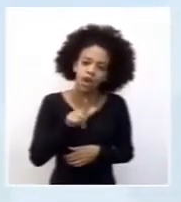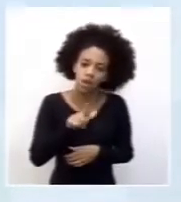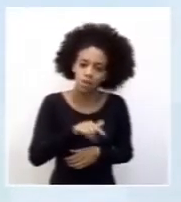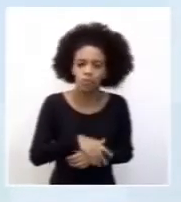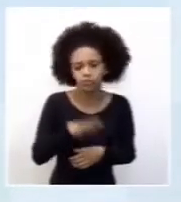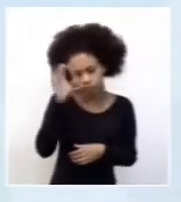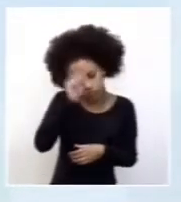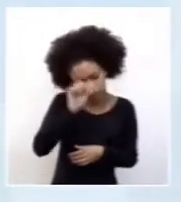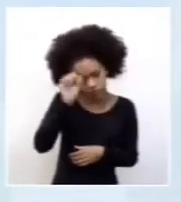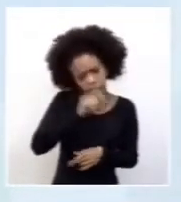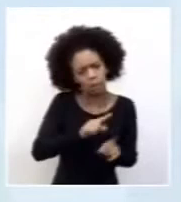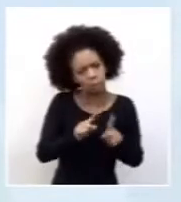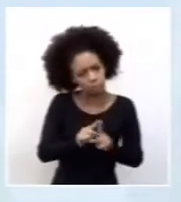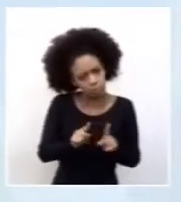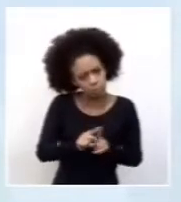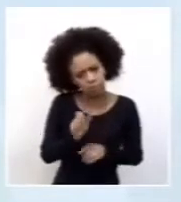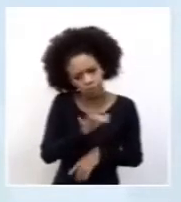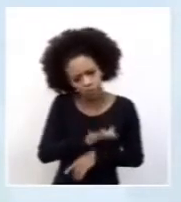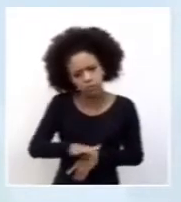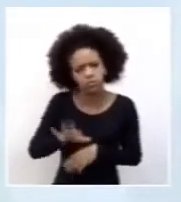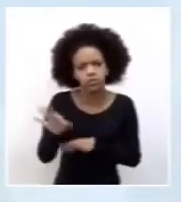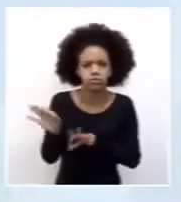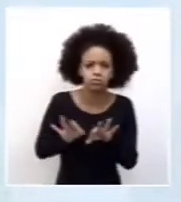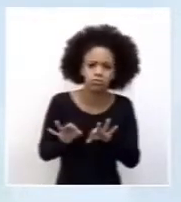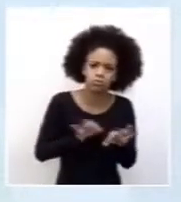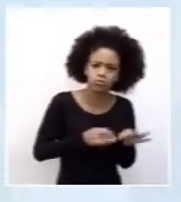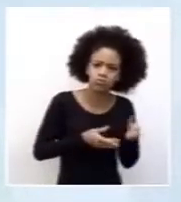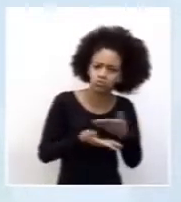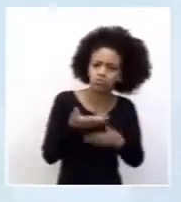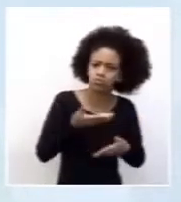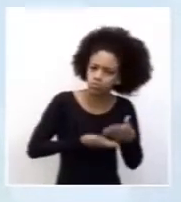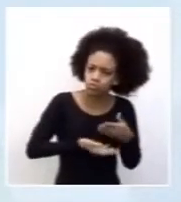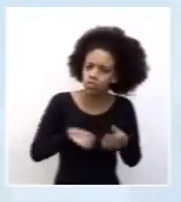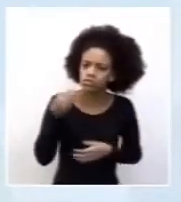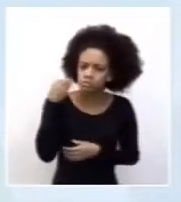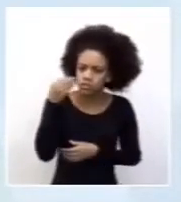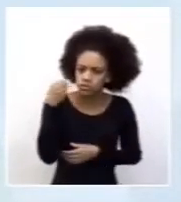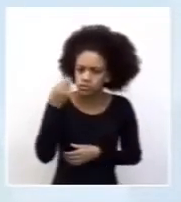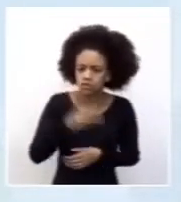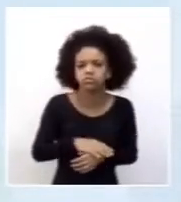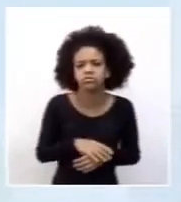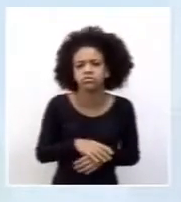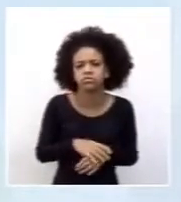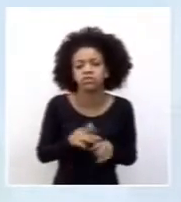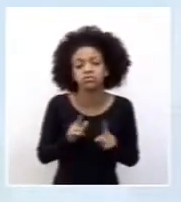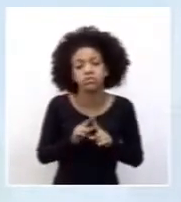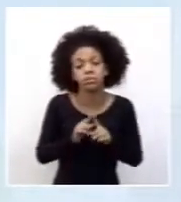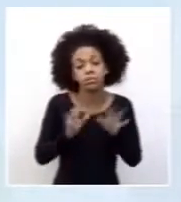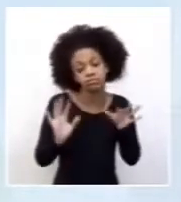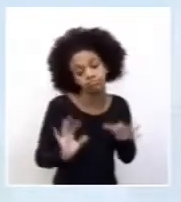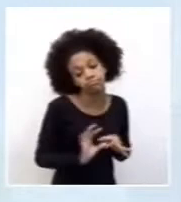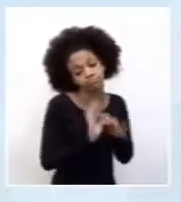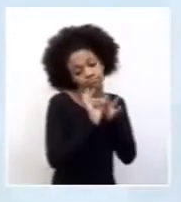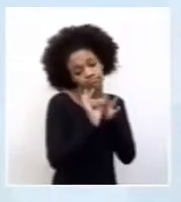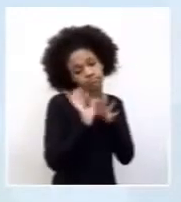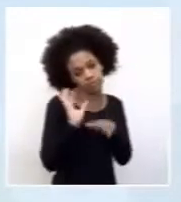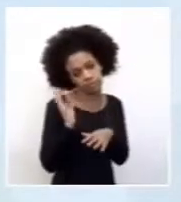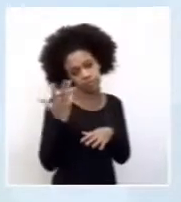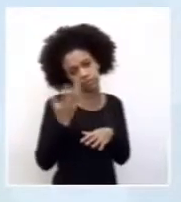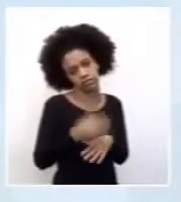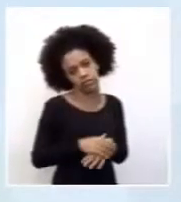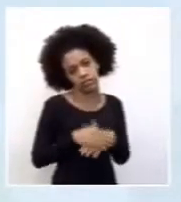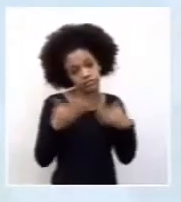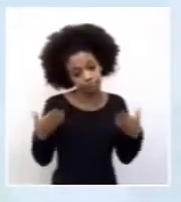é também um espaço organizado para o compartilhamento de saberes, né, possibilita criar laços solidários,